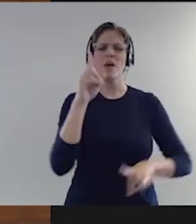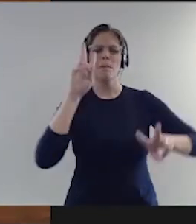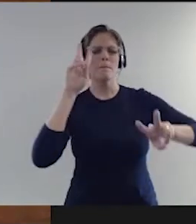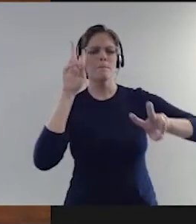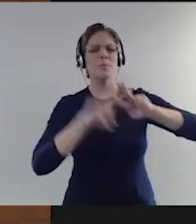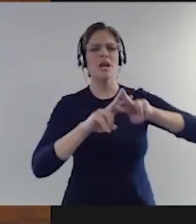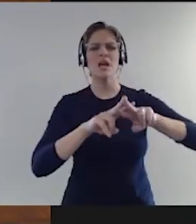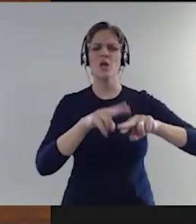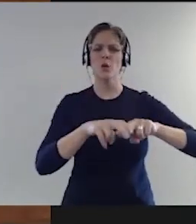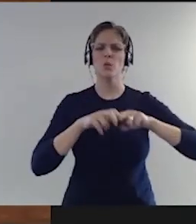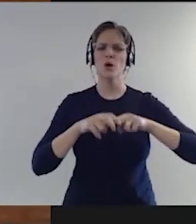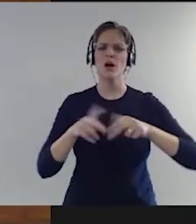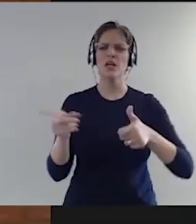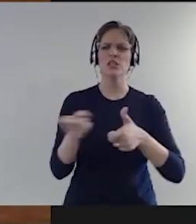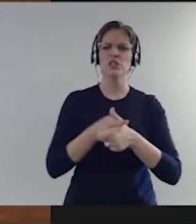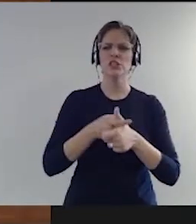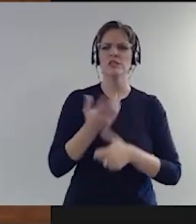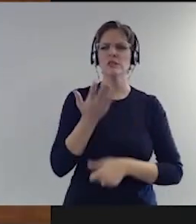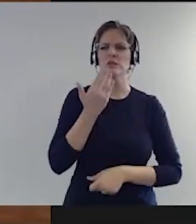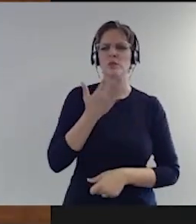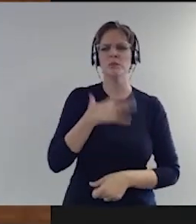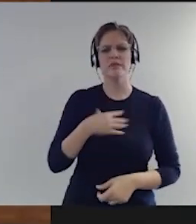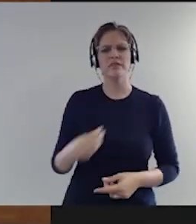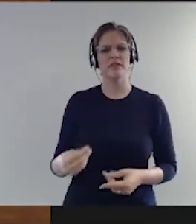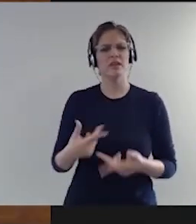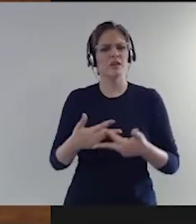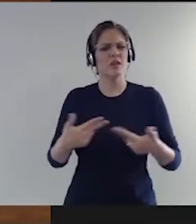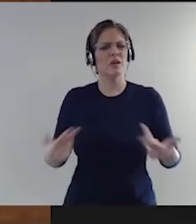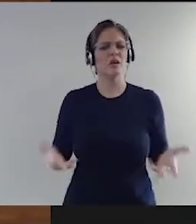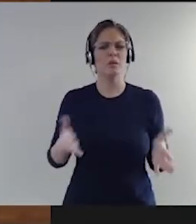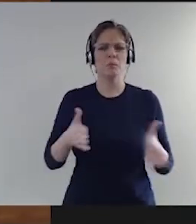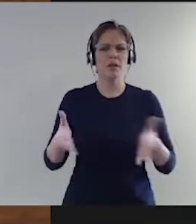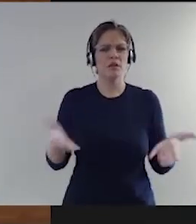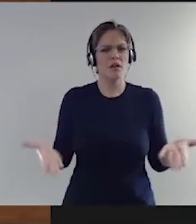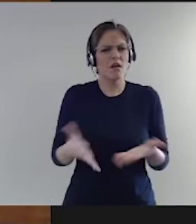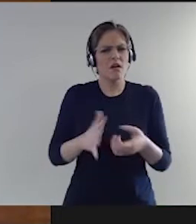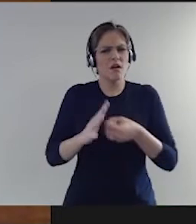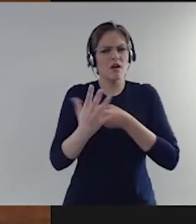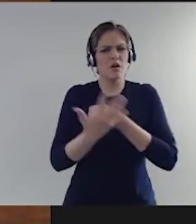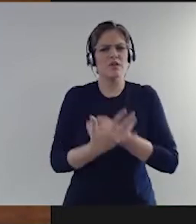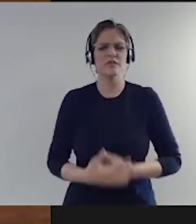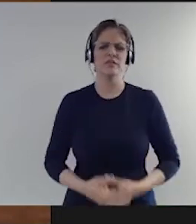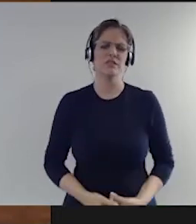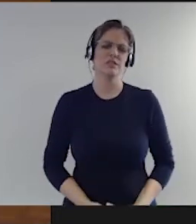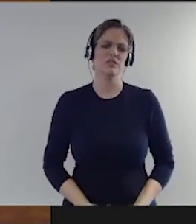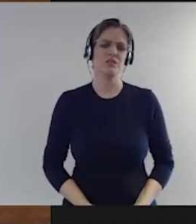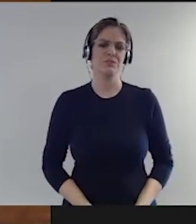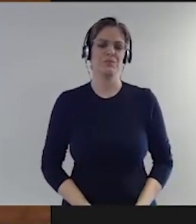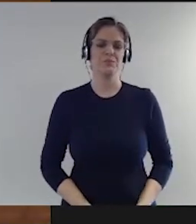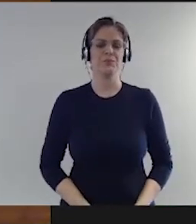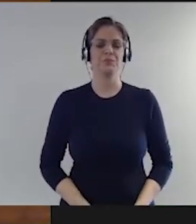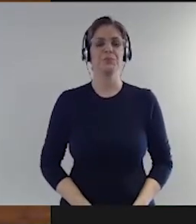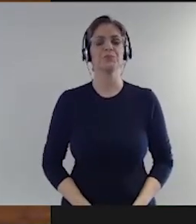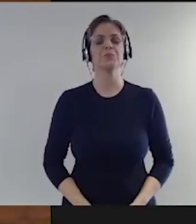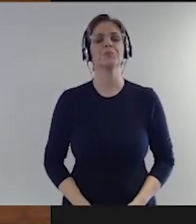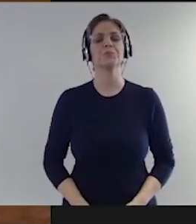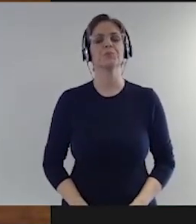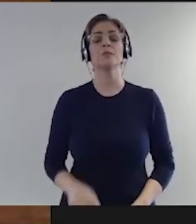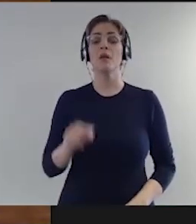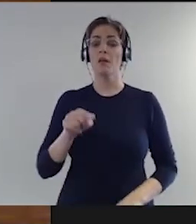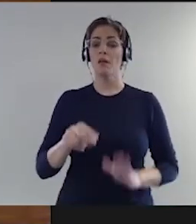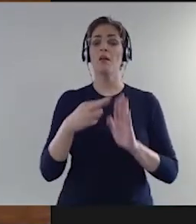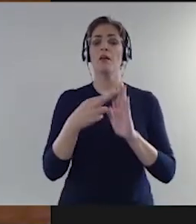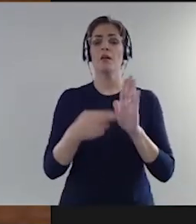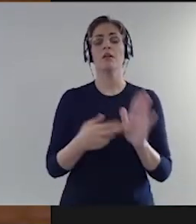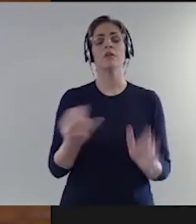o devedor da prestação de alimentos durante a pandemia da Covid-19. E essa regra foi